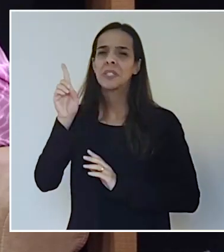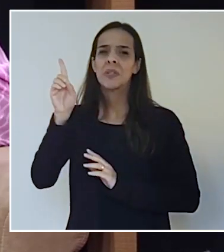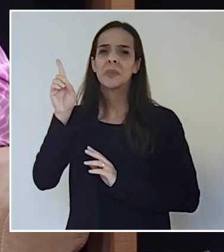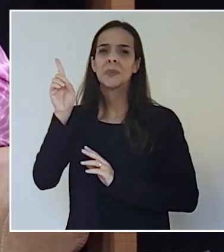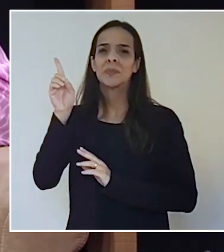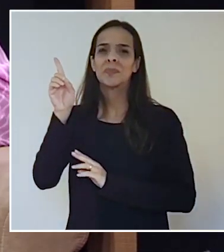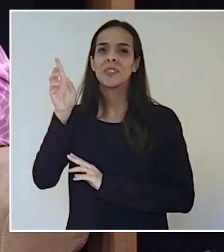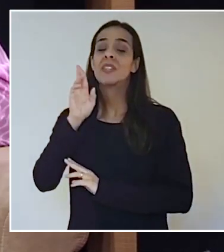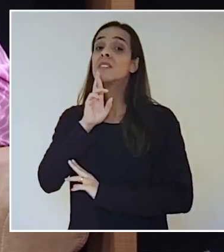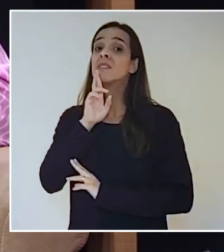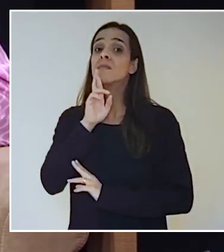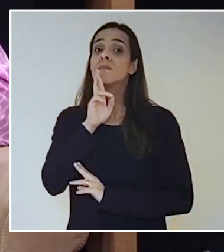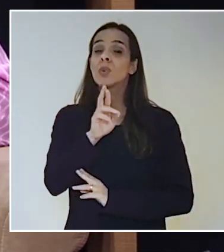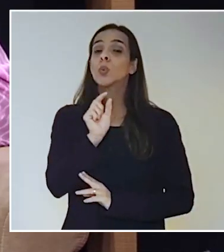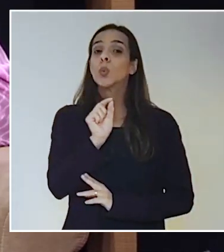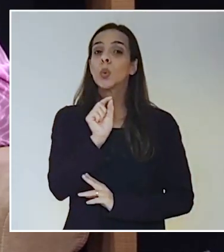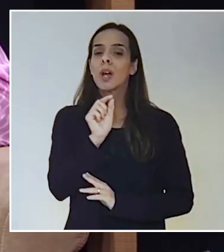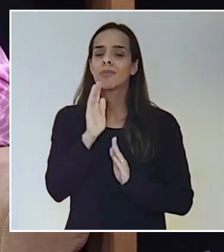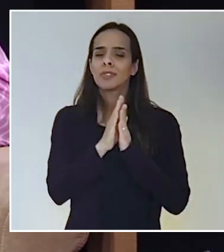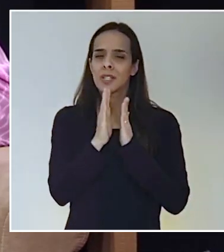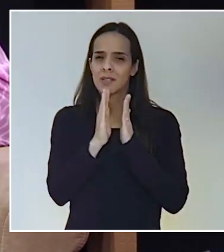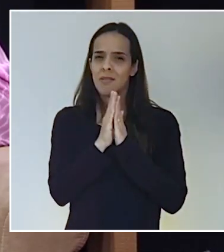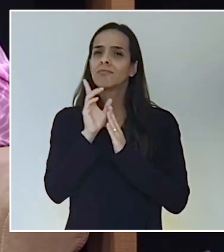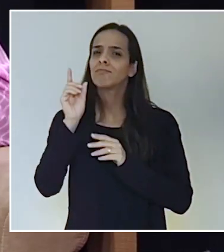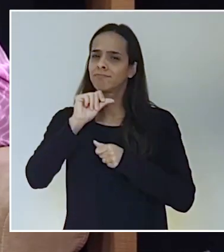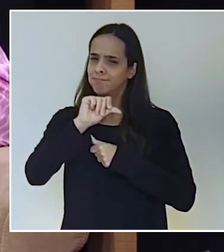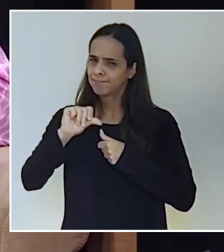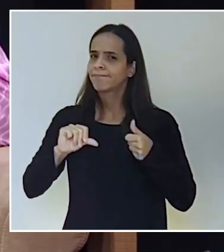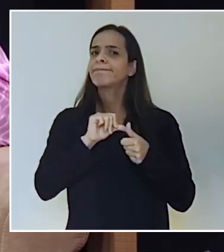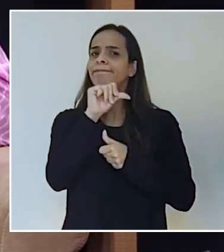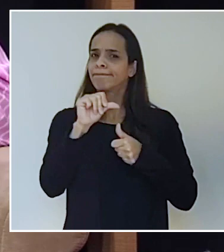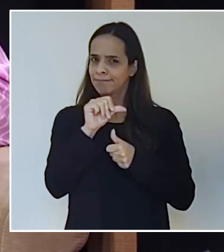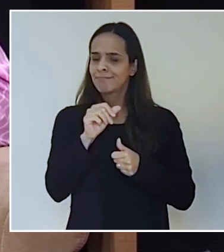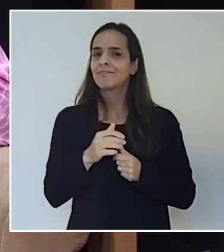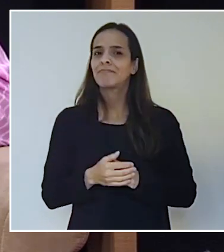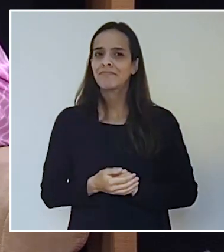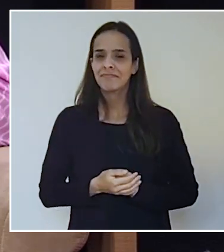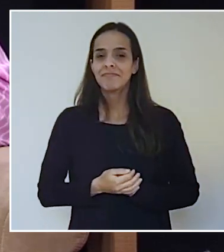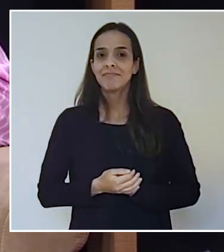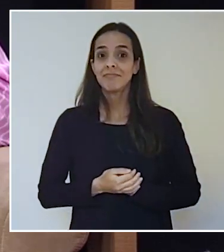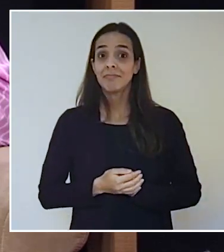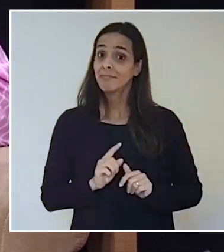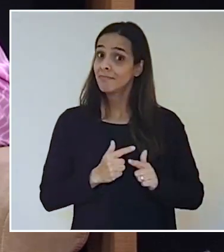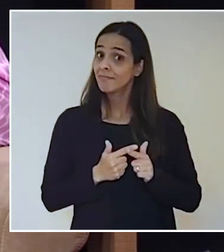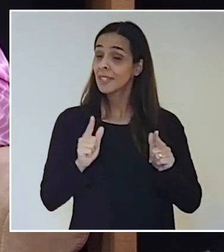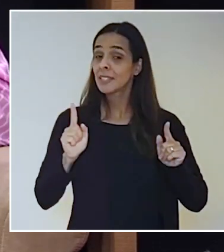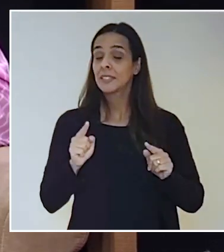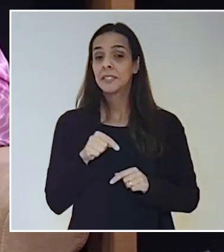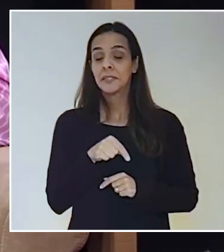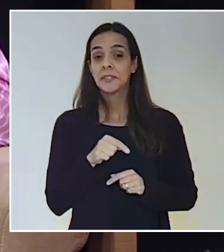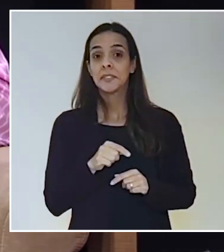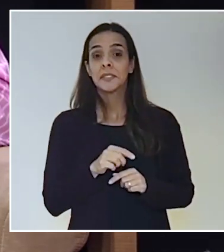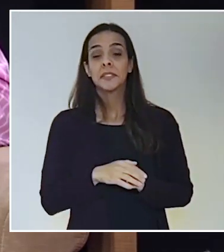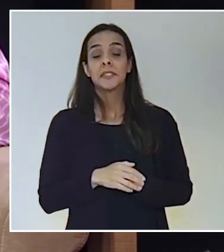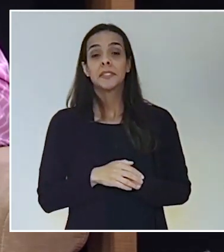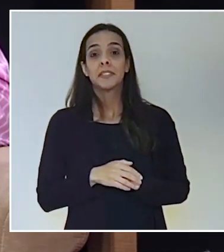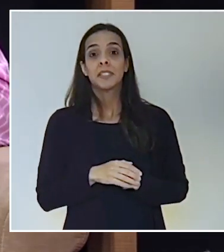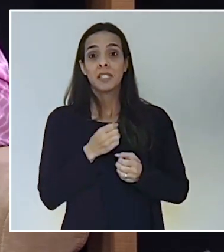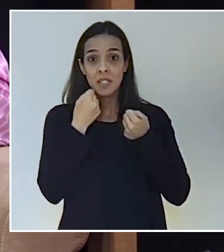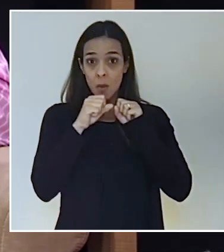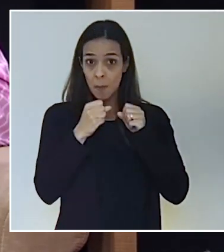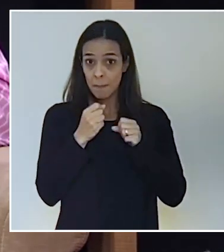Mas esse salmo nos mostra uma terceira perspectiva. Você deve olhar para trás com